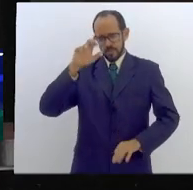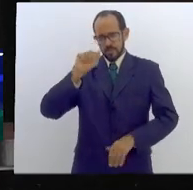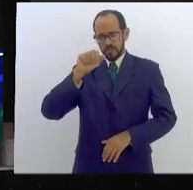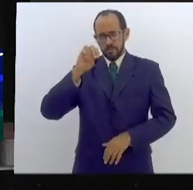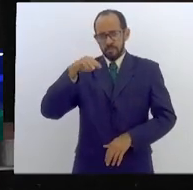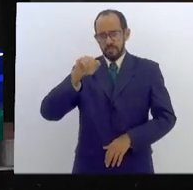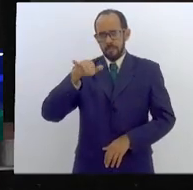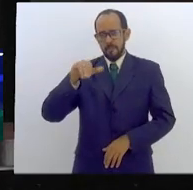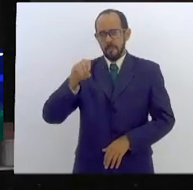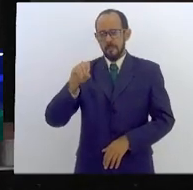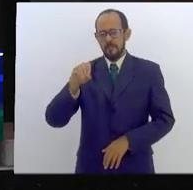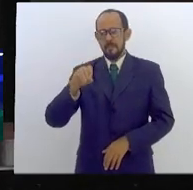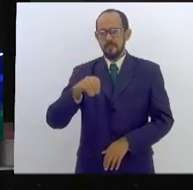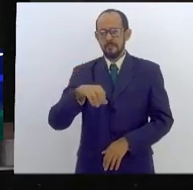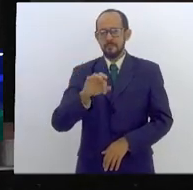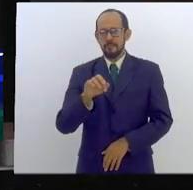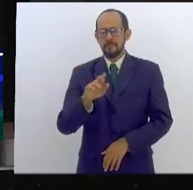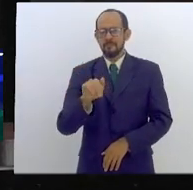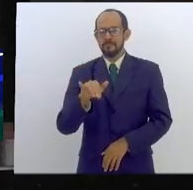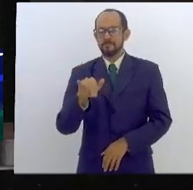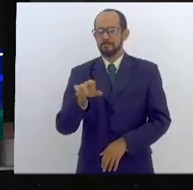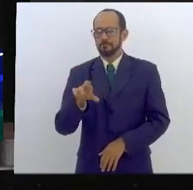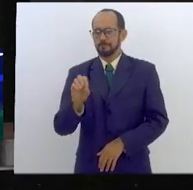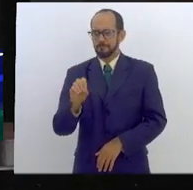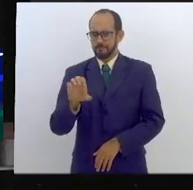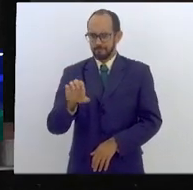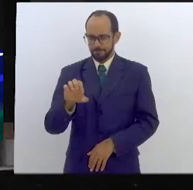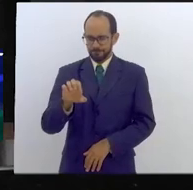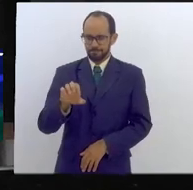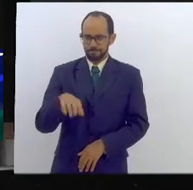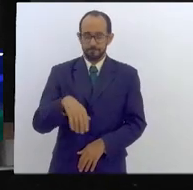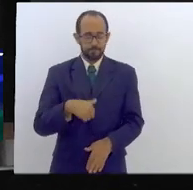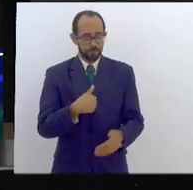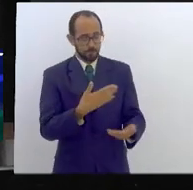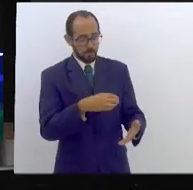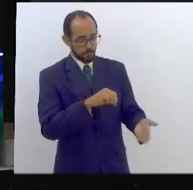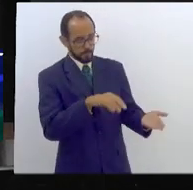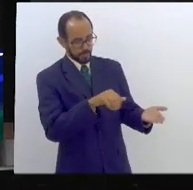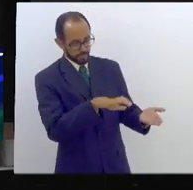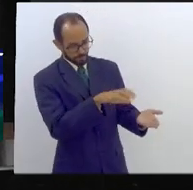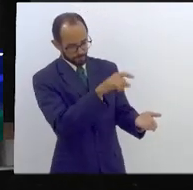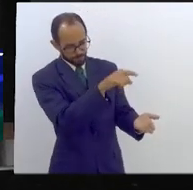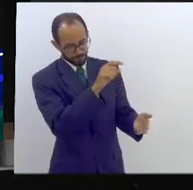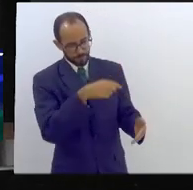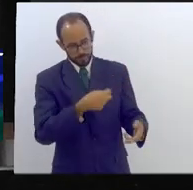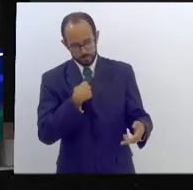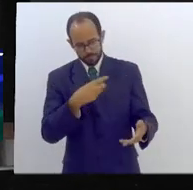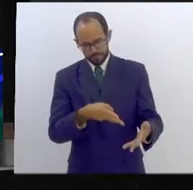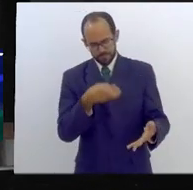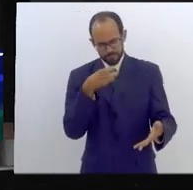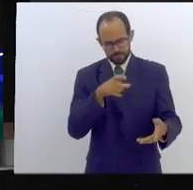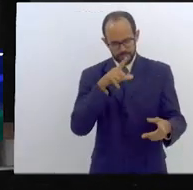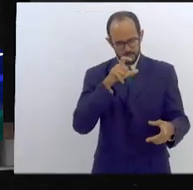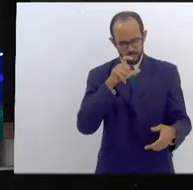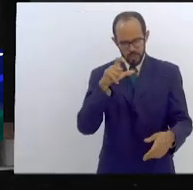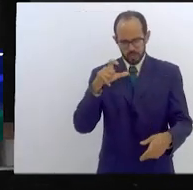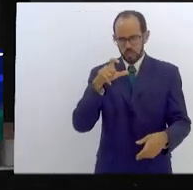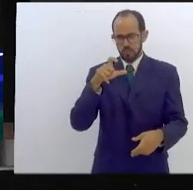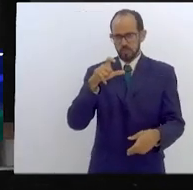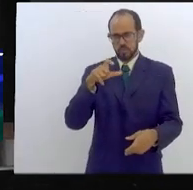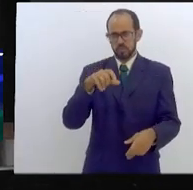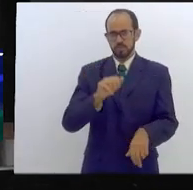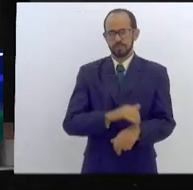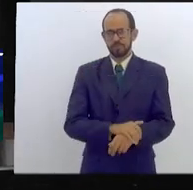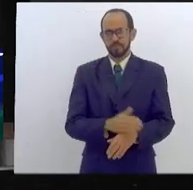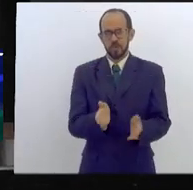Américo Freire. E aí, deputado Carlos Mink, eu vendo as fotos, que é um livro de